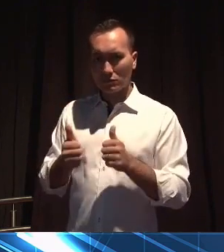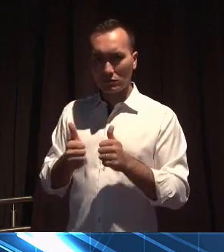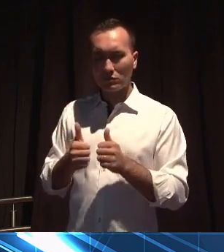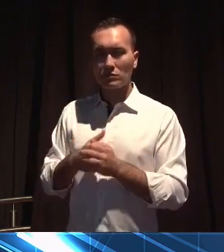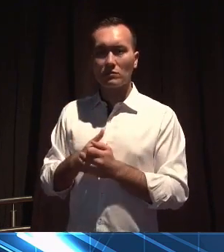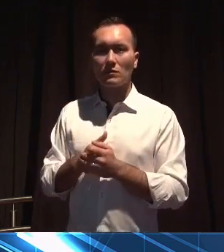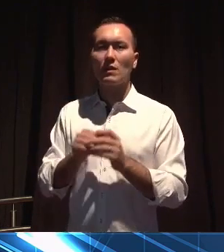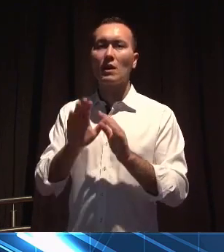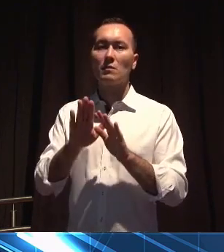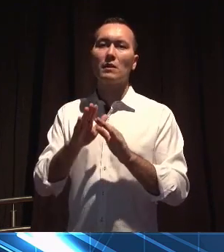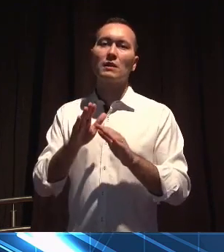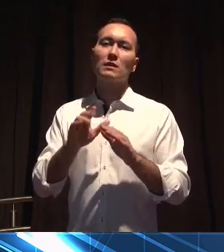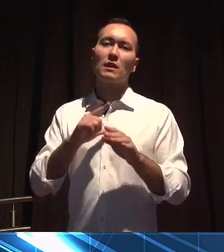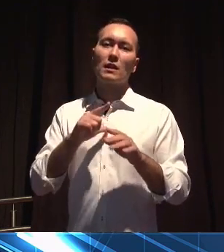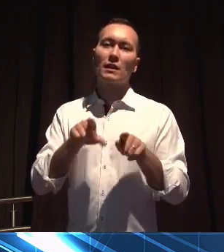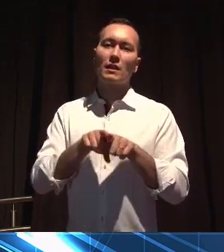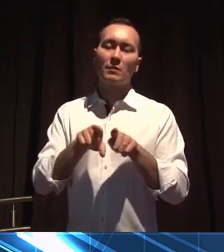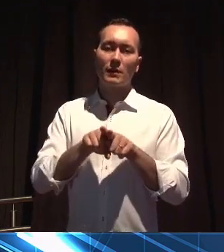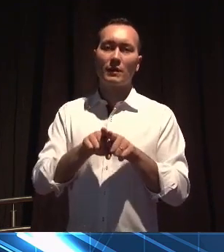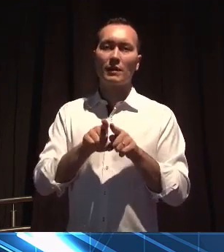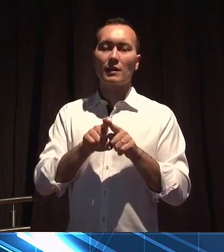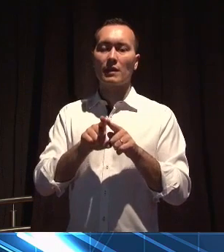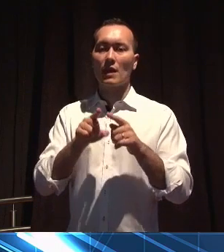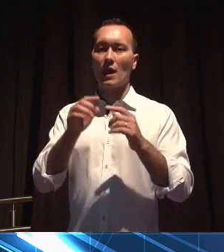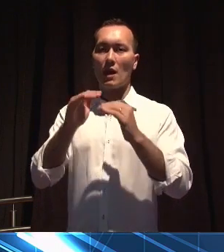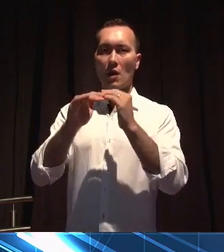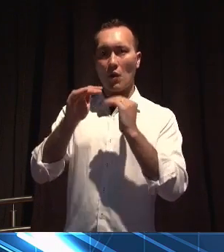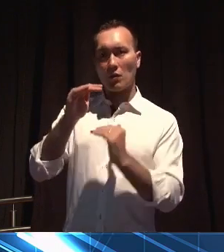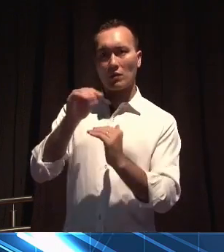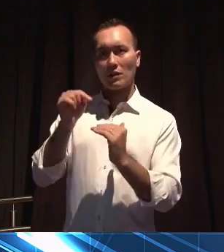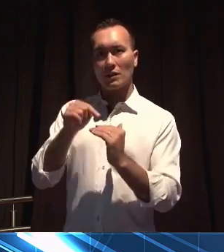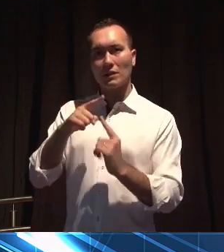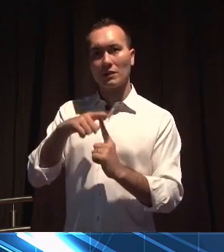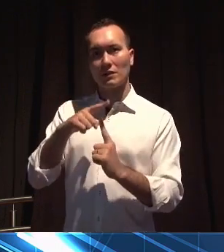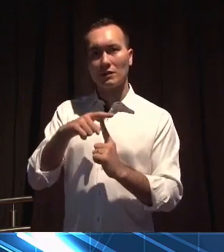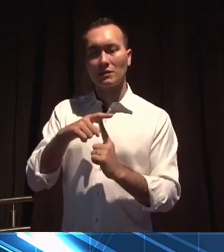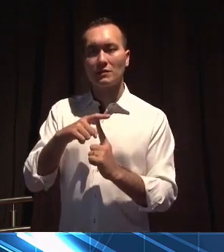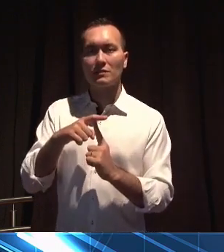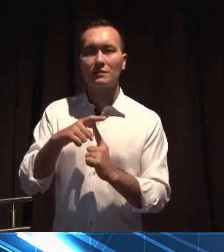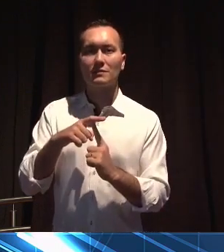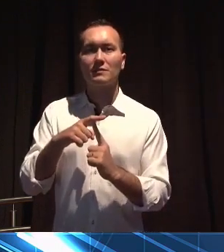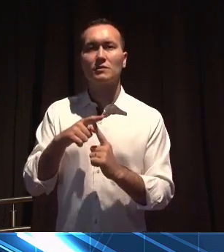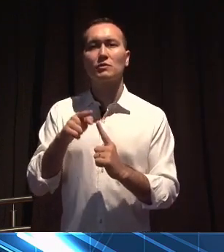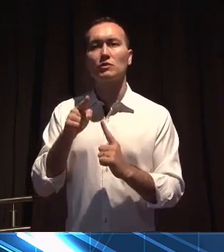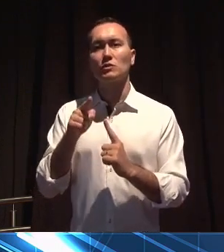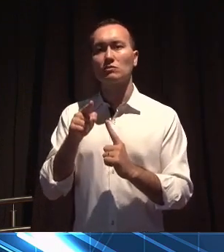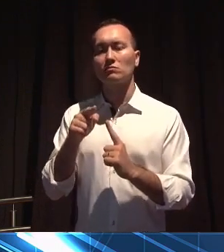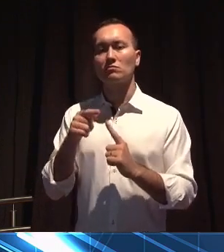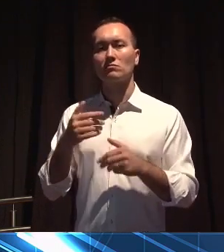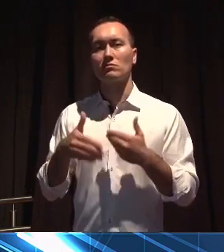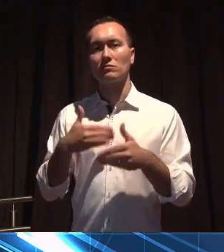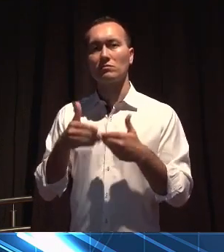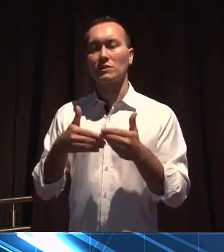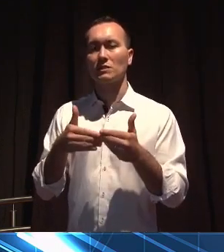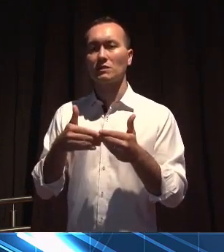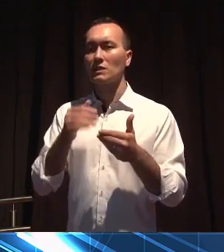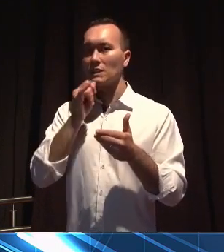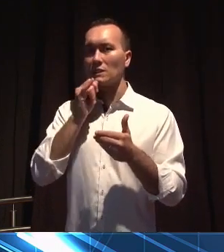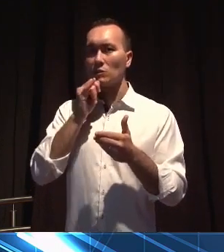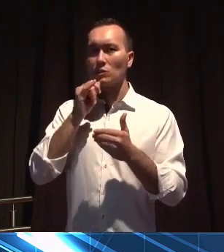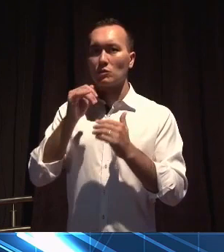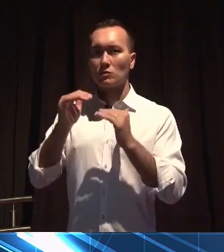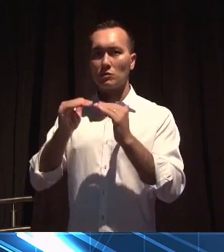a depender de baixo nível e segundo aquele dependendo Prince Paul né você não deveria ter alto nível dependendo de baixo nível deveria